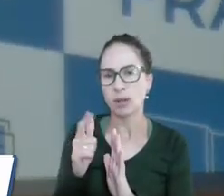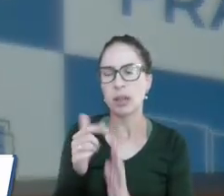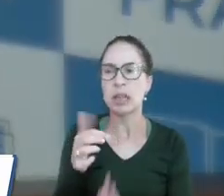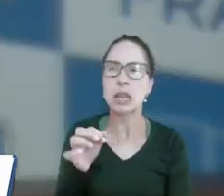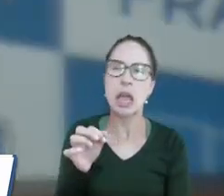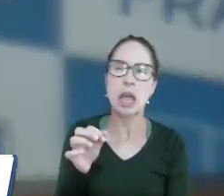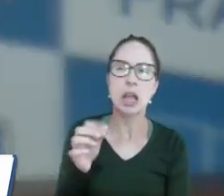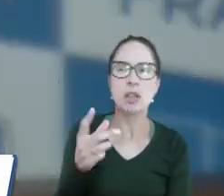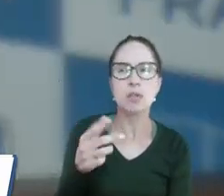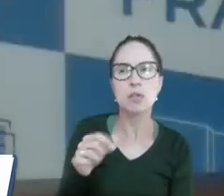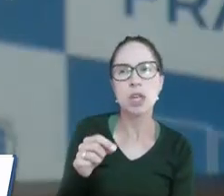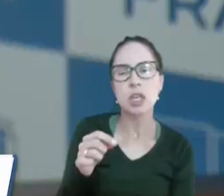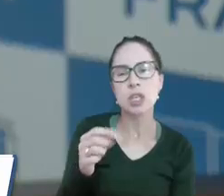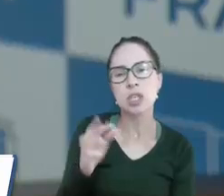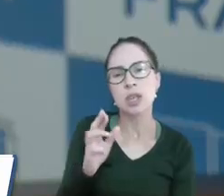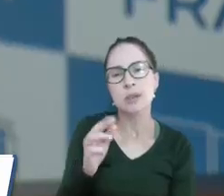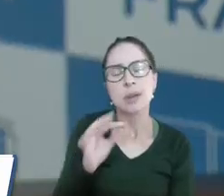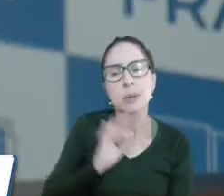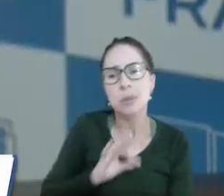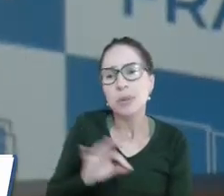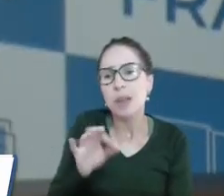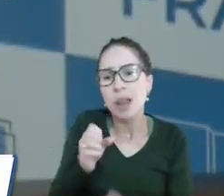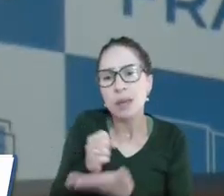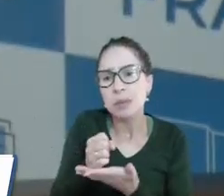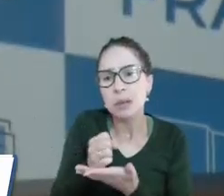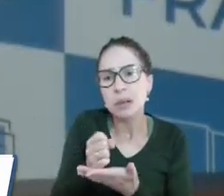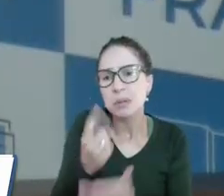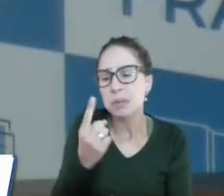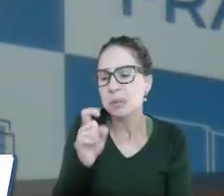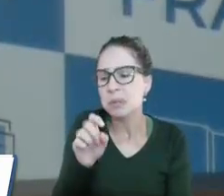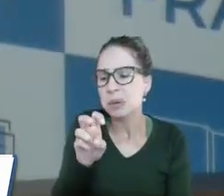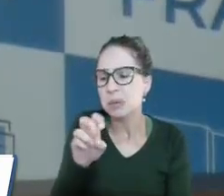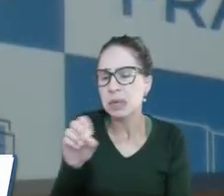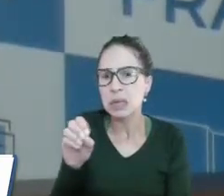20, mas é para quem ganha um salário mínimo, na ordem de R$1.500.